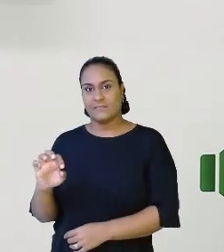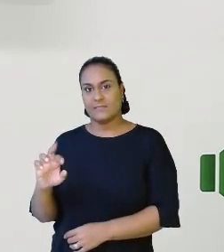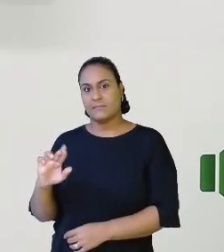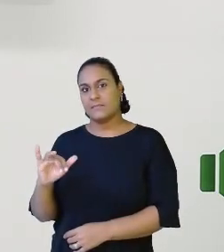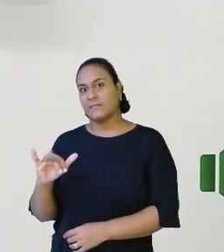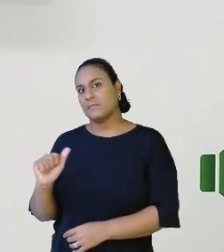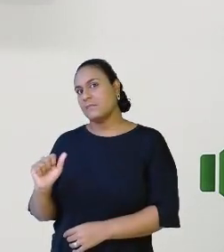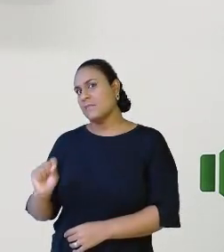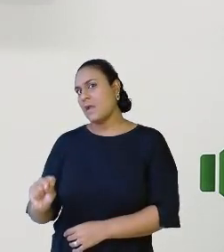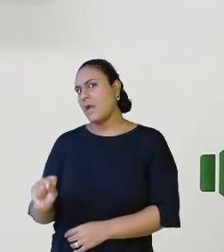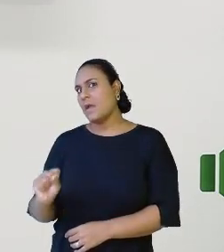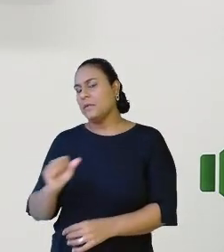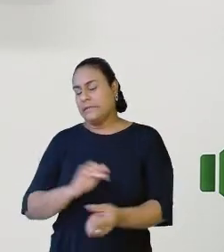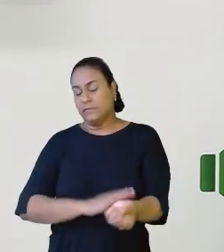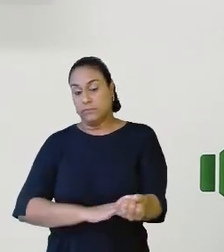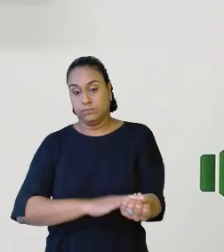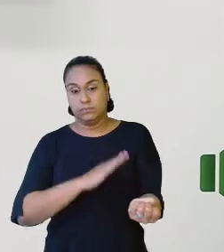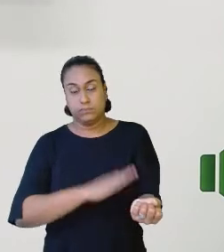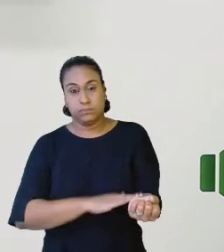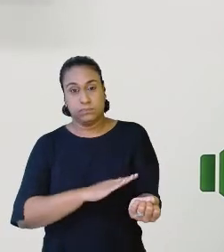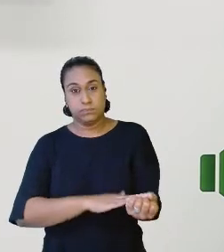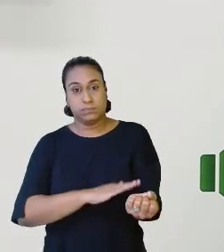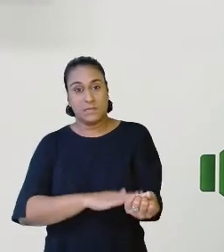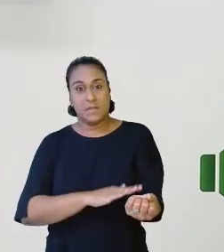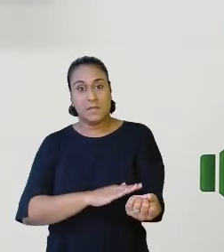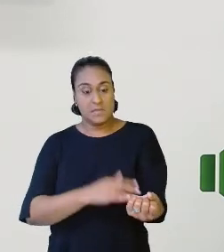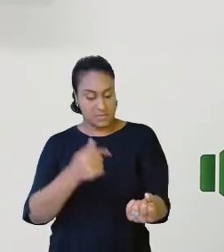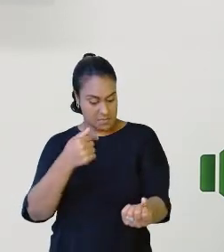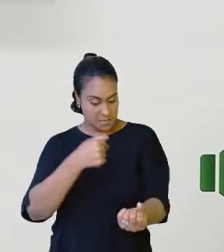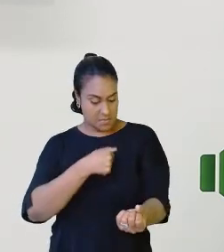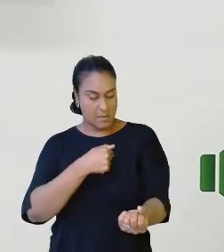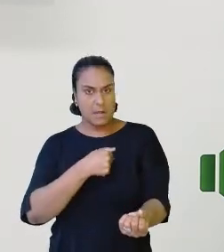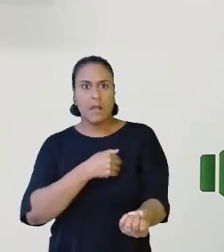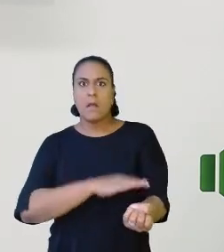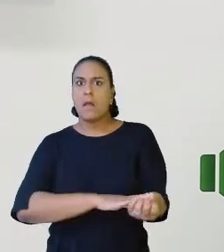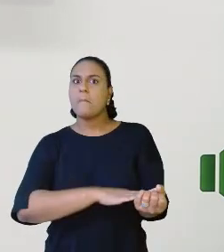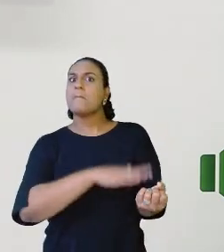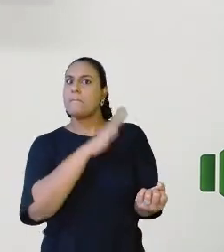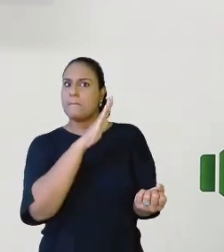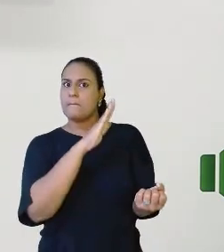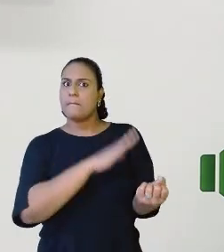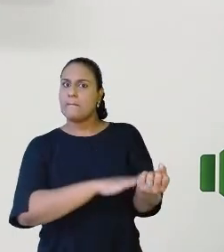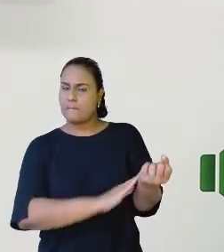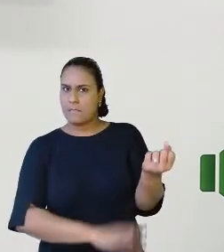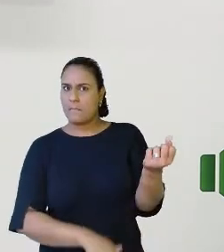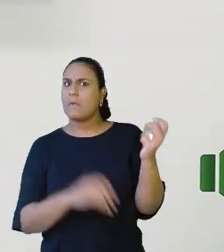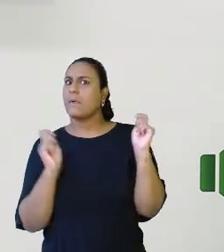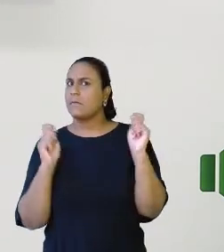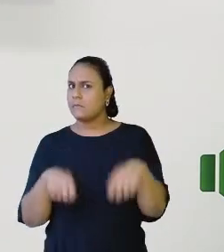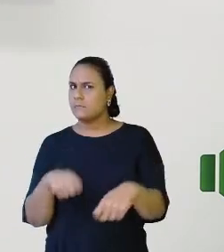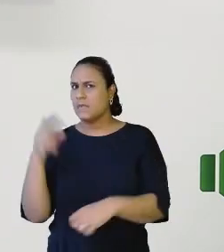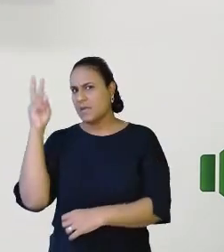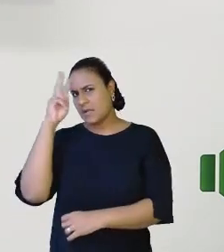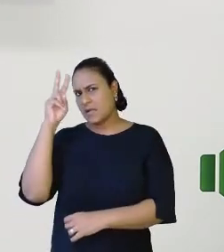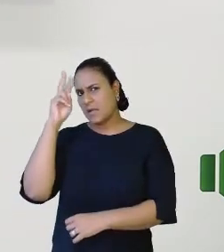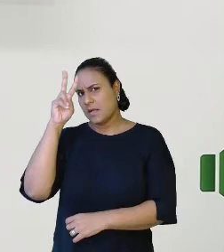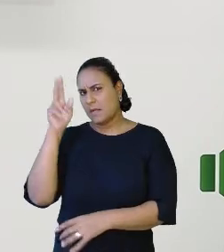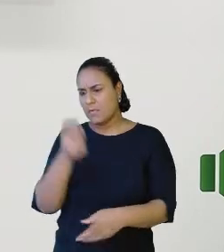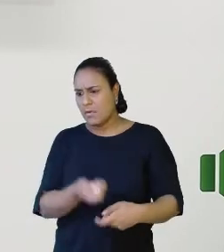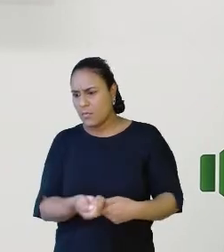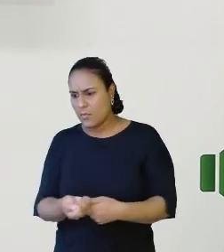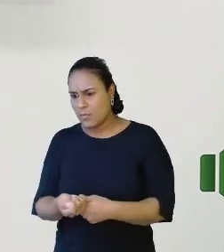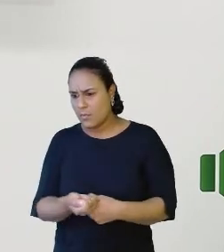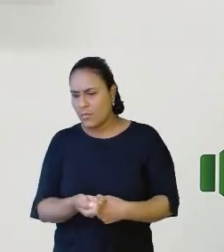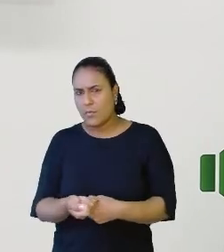Essa pressão arterial, ela pode estar alta ou ela pode estar baixa. Lembra de uma mangueira de